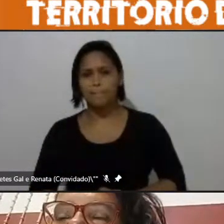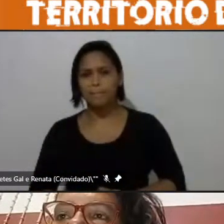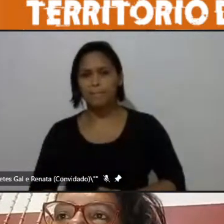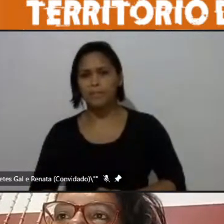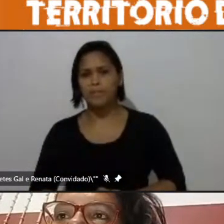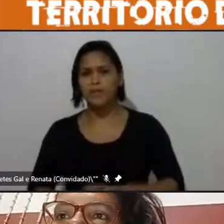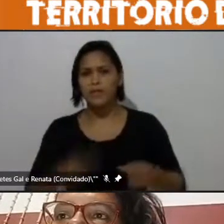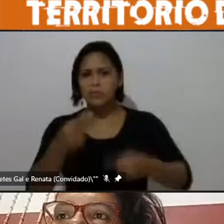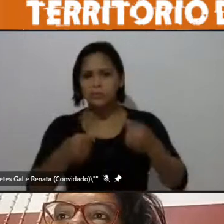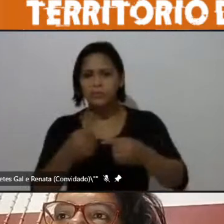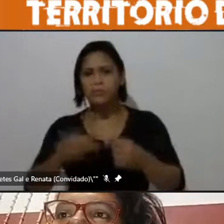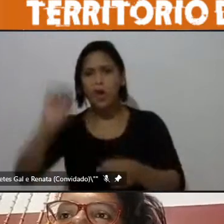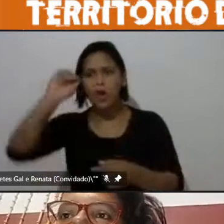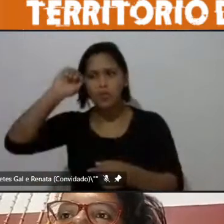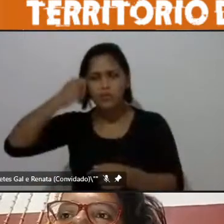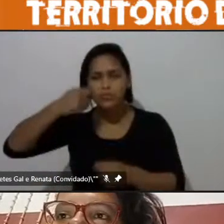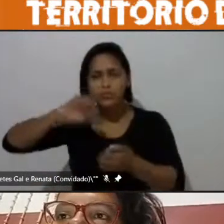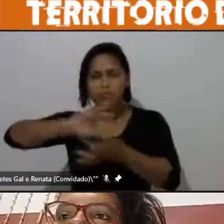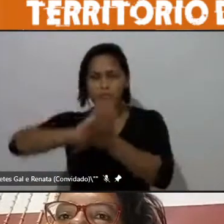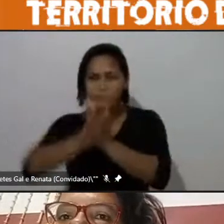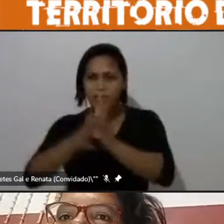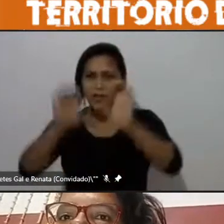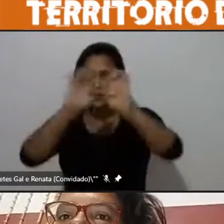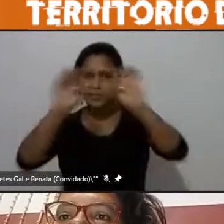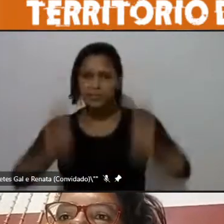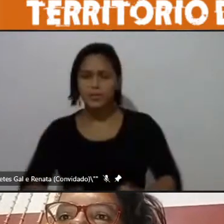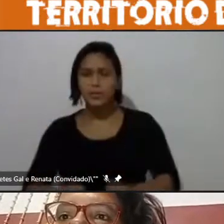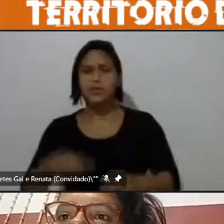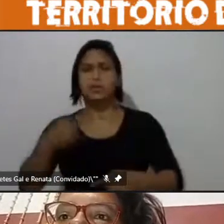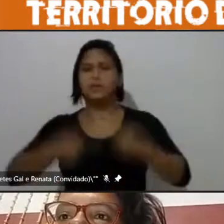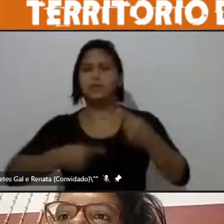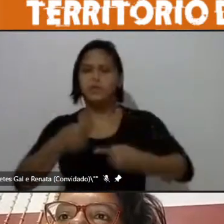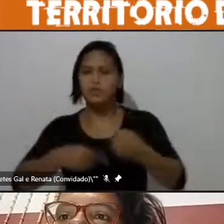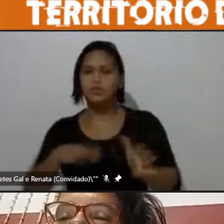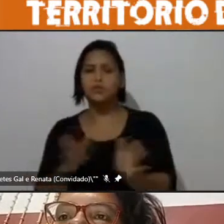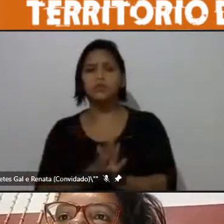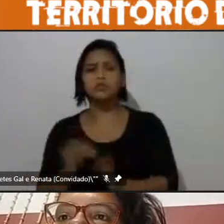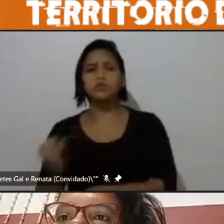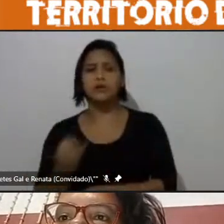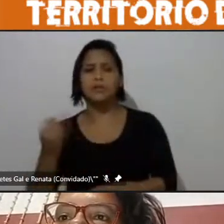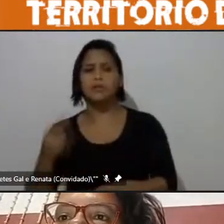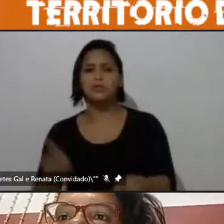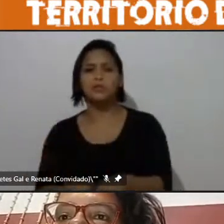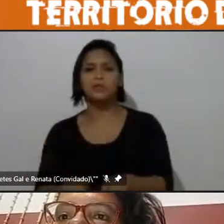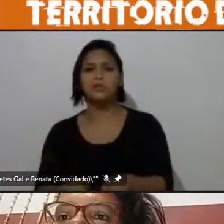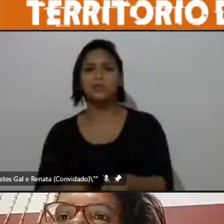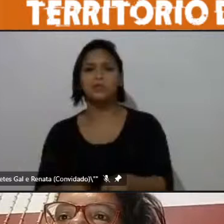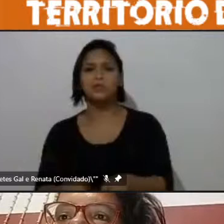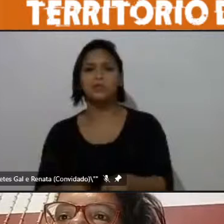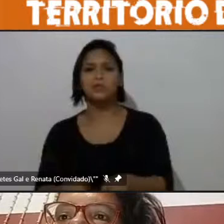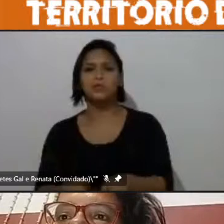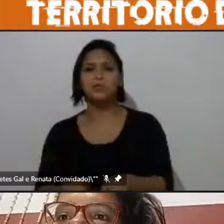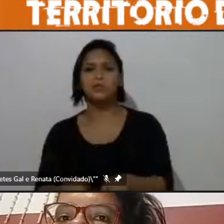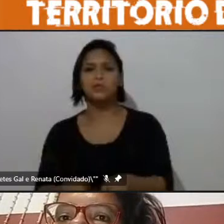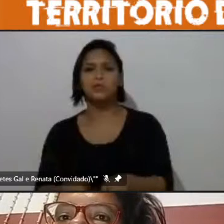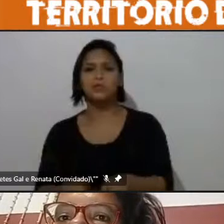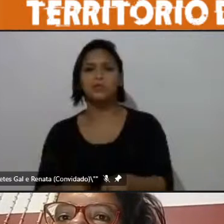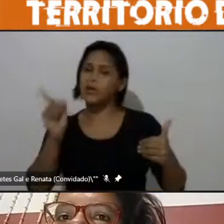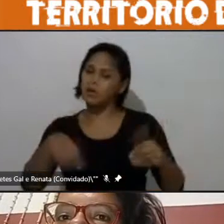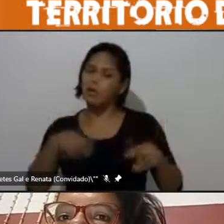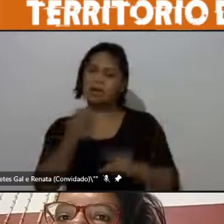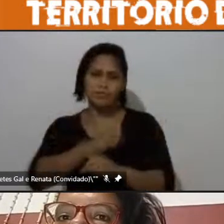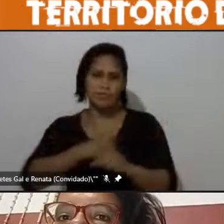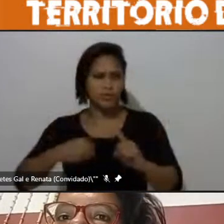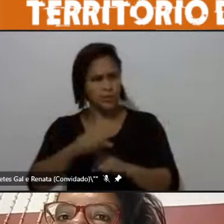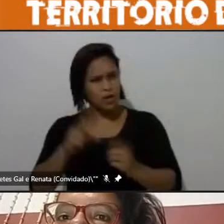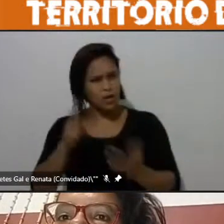do racismo estrutural, da necropolítica, e é muito importante, né, que a gente tenha a dimensão, né, quando a gente fala, mas será que a sociedade ela